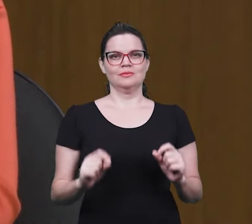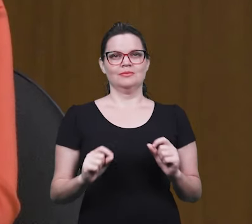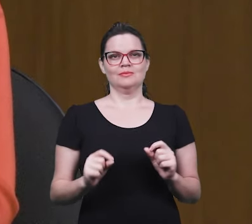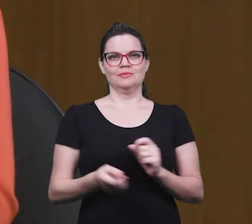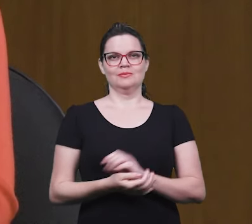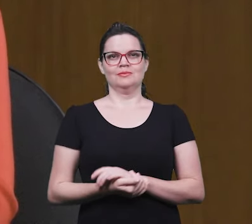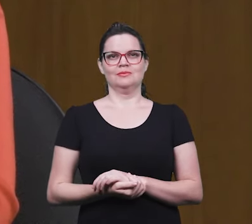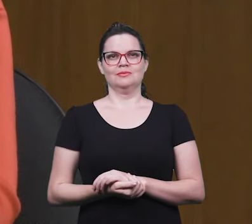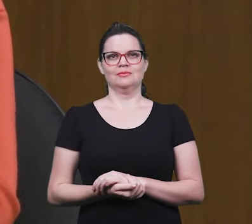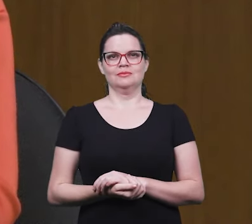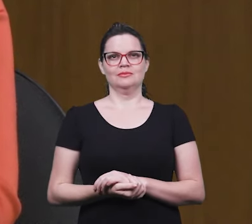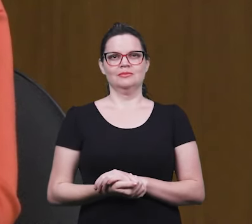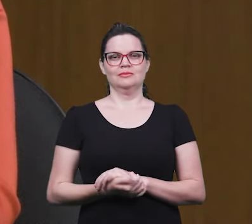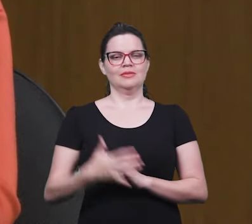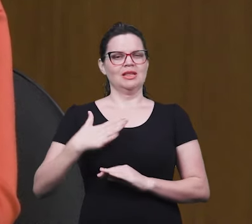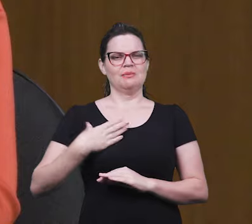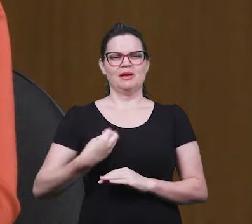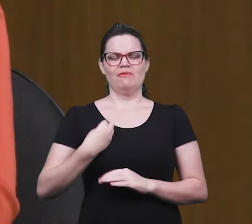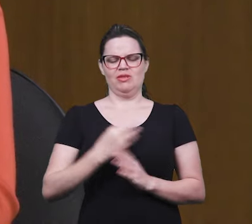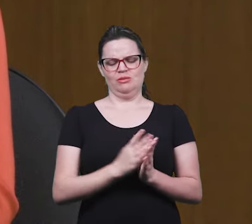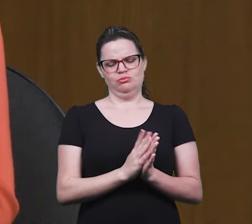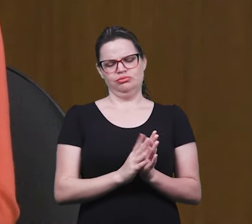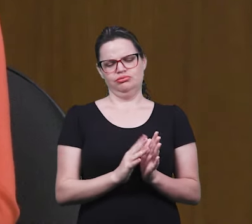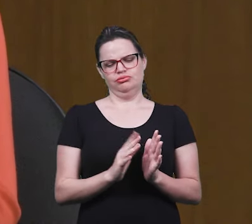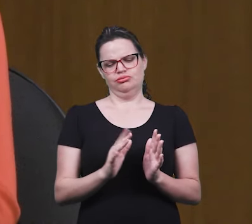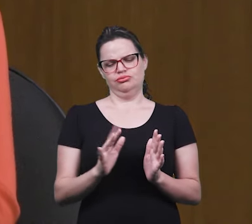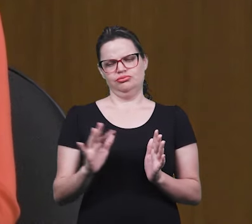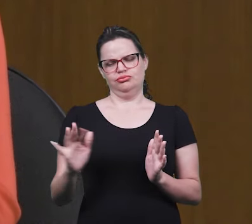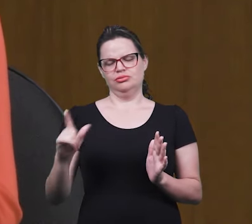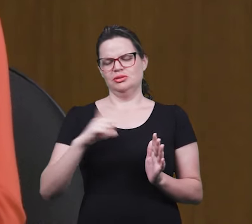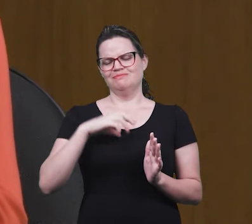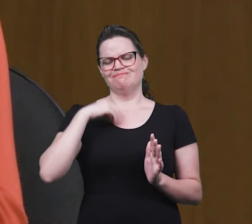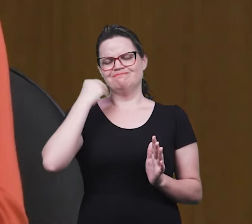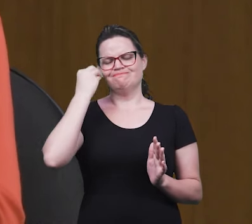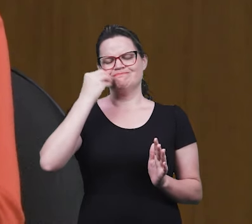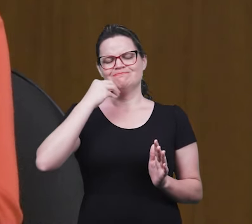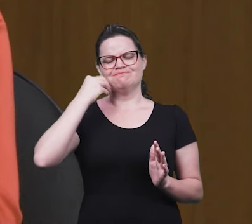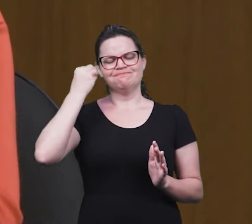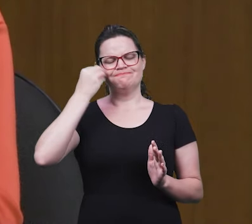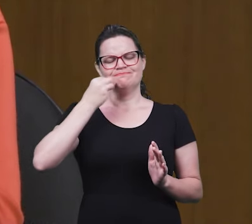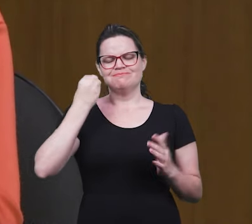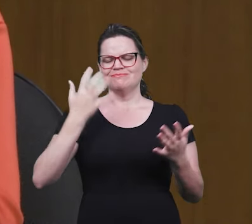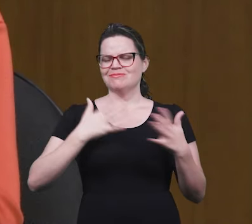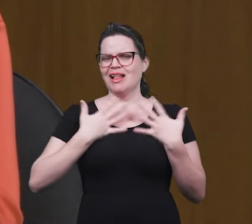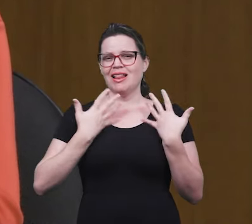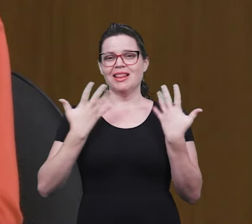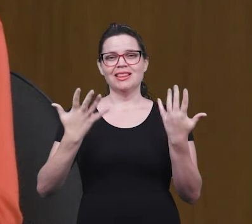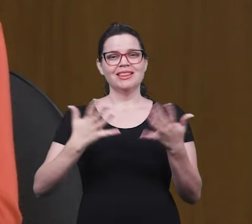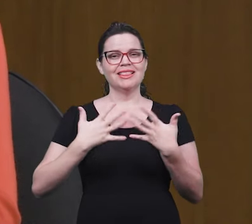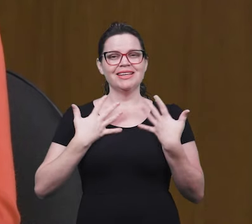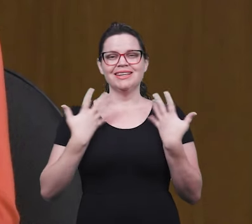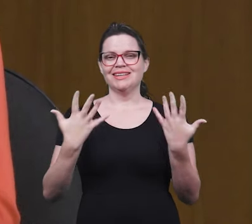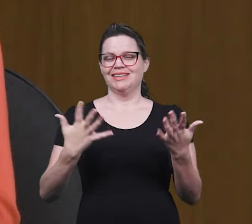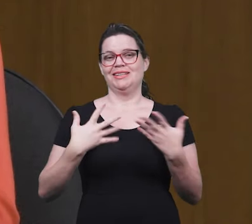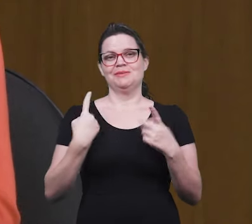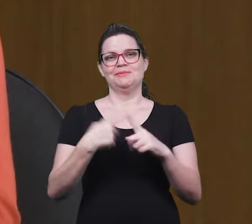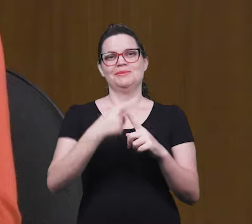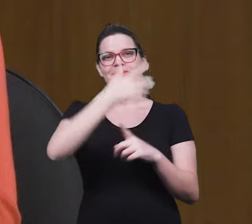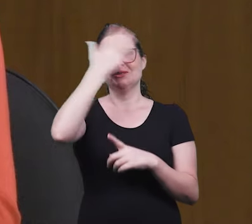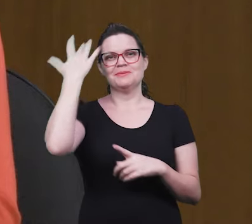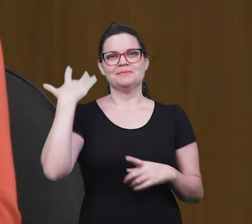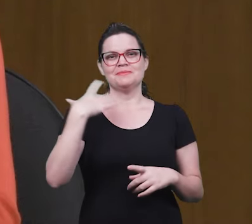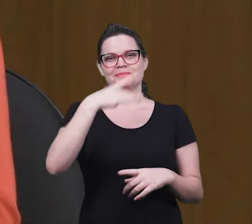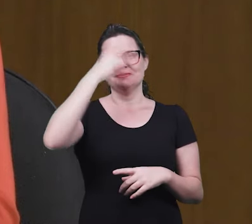trago comigo o resto da minha caminhada marcas de grande alegria, porque o Espírito